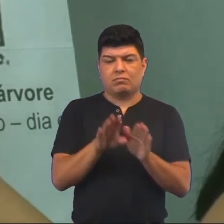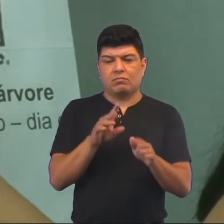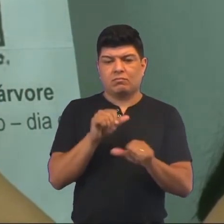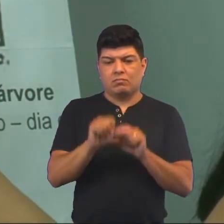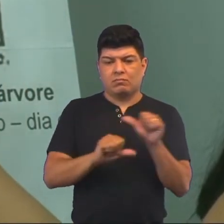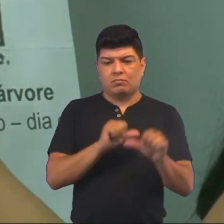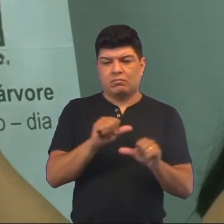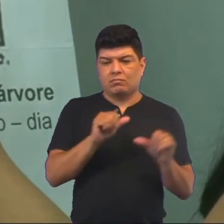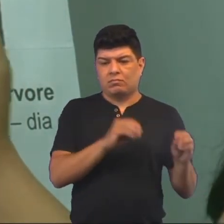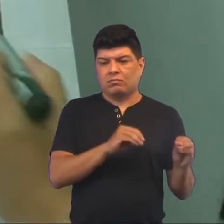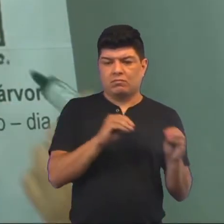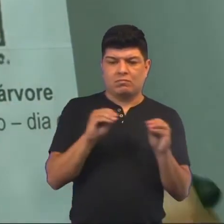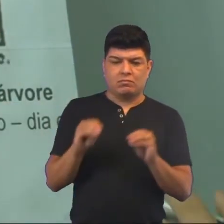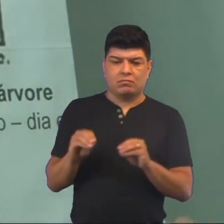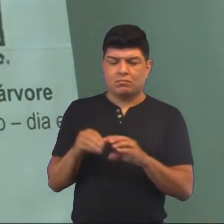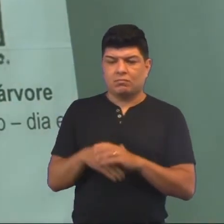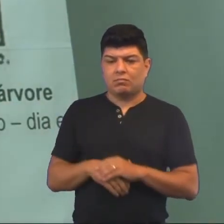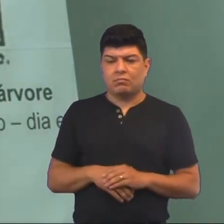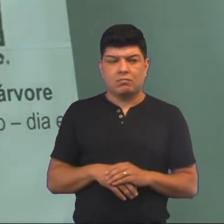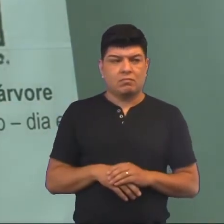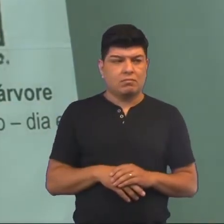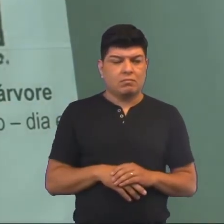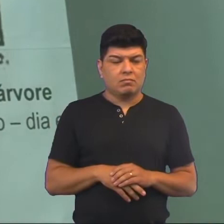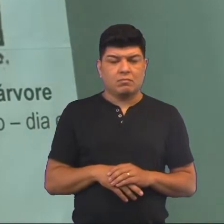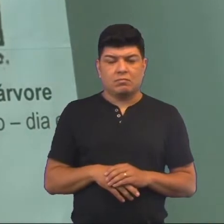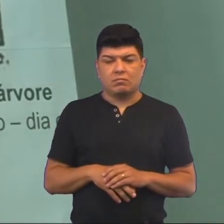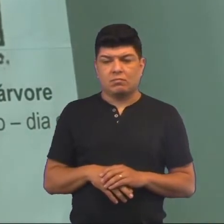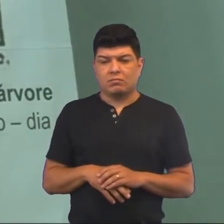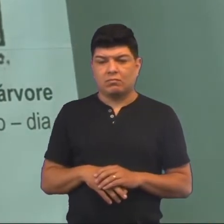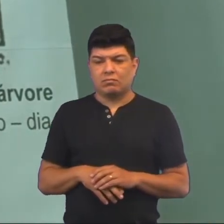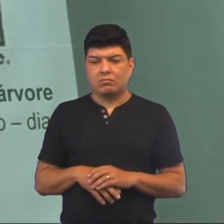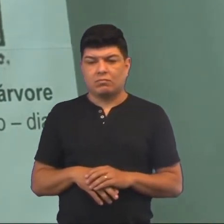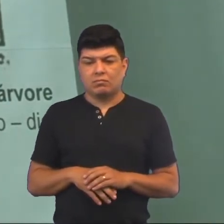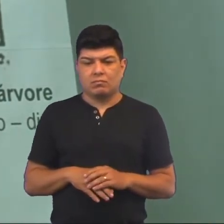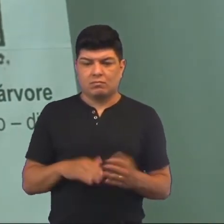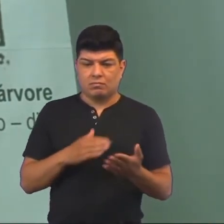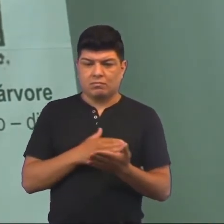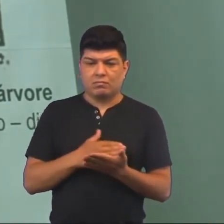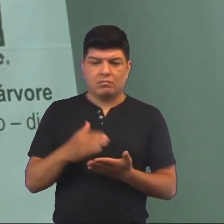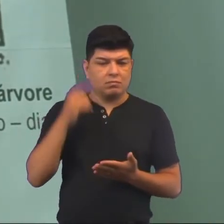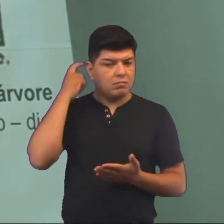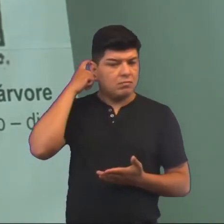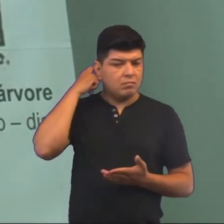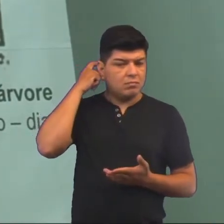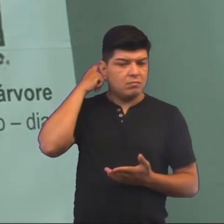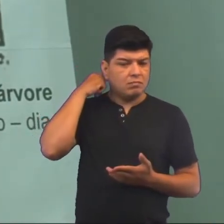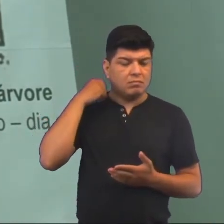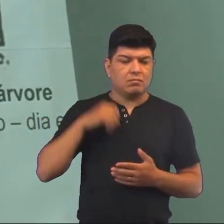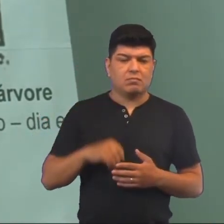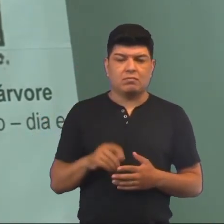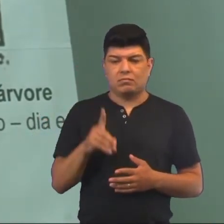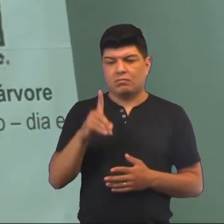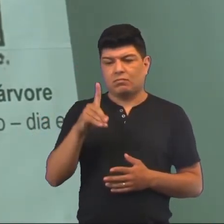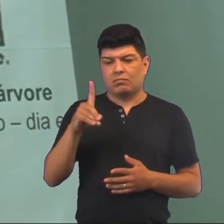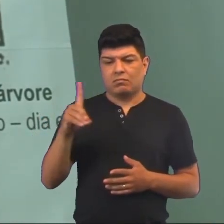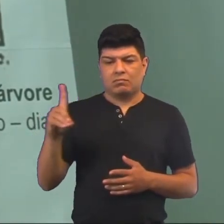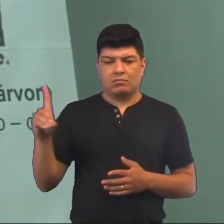lado oposto, ó, tá? No lado inicial, ó, que era do lado, ó,